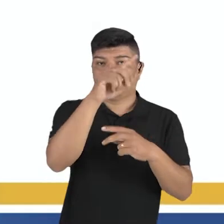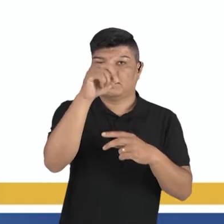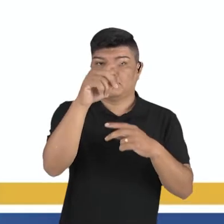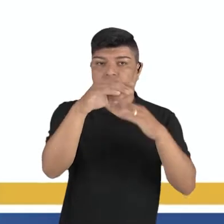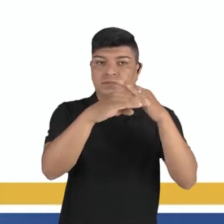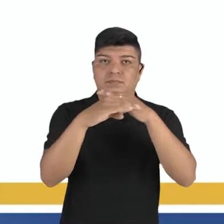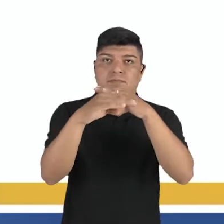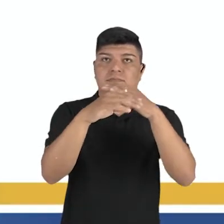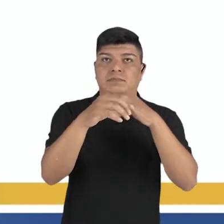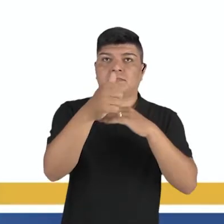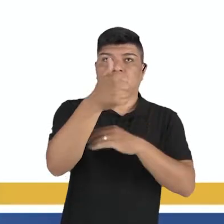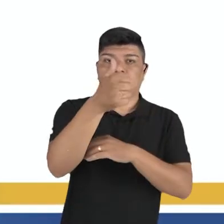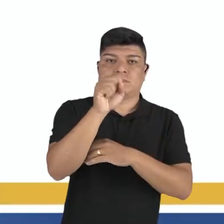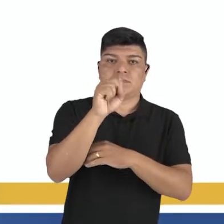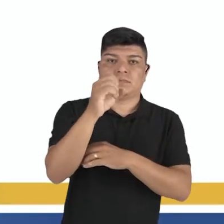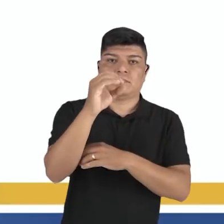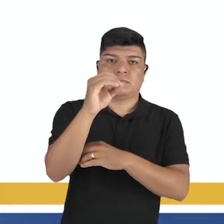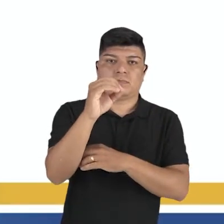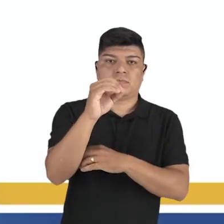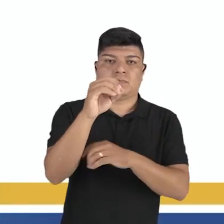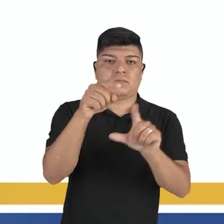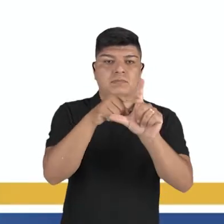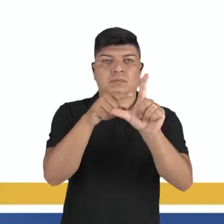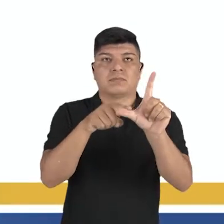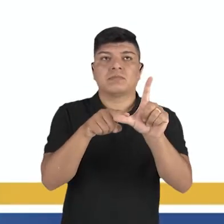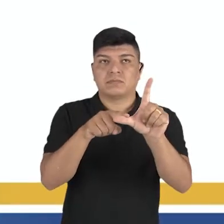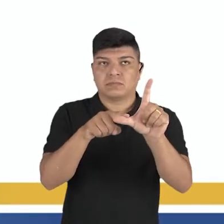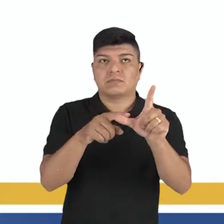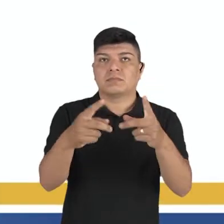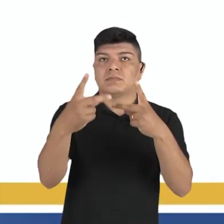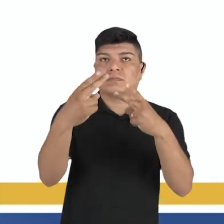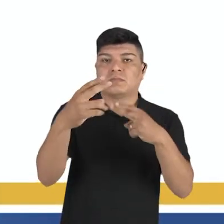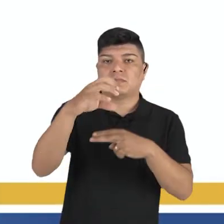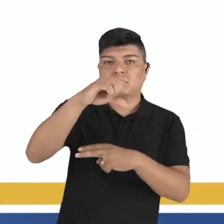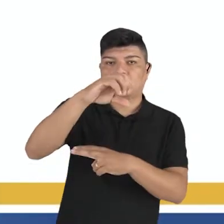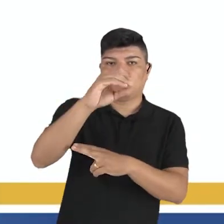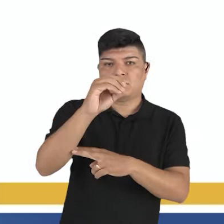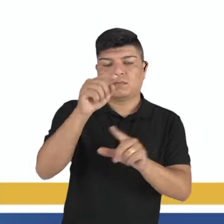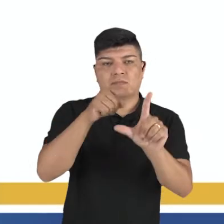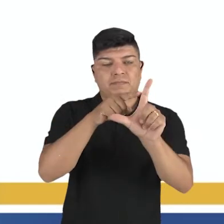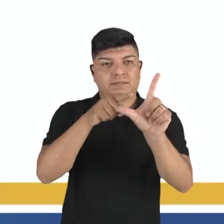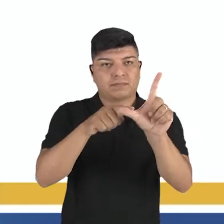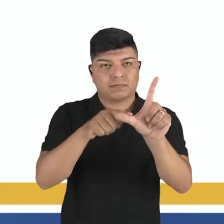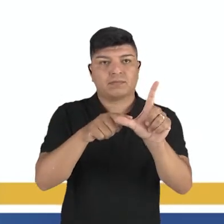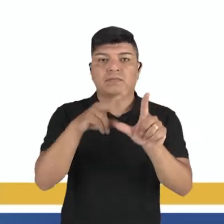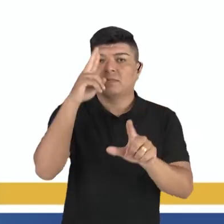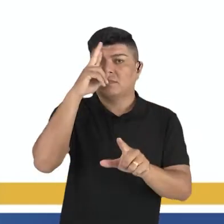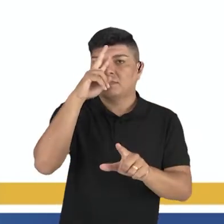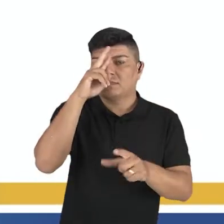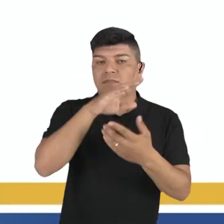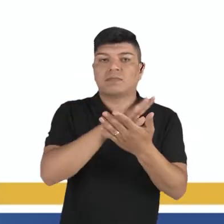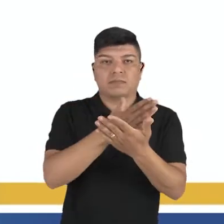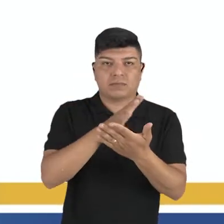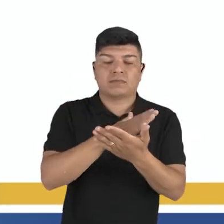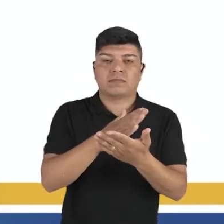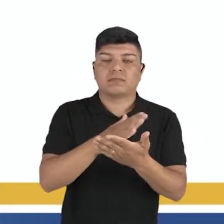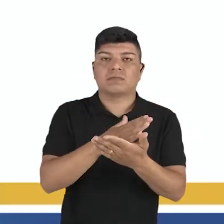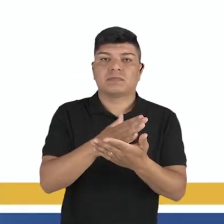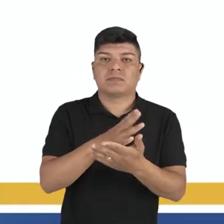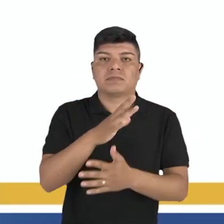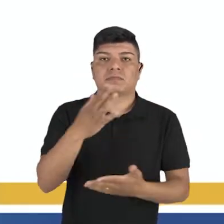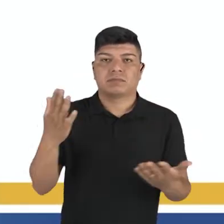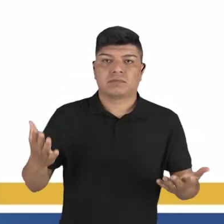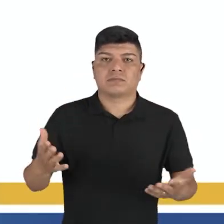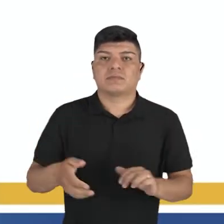Da mesma forma, se o giro for 1/4 de volta, a sua medida será igual a 90 graus. Então a gente tem que lembrar algumas coisinhas aí.